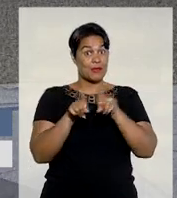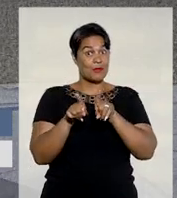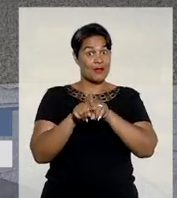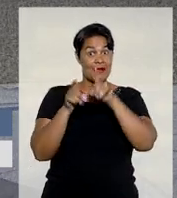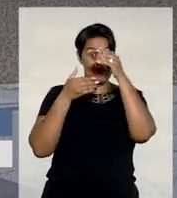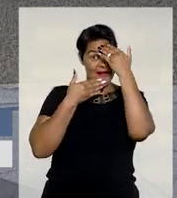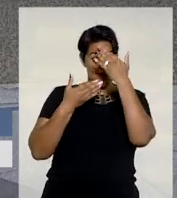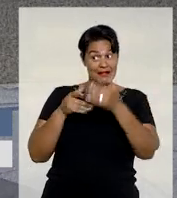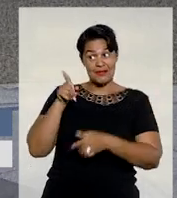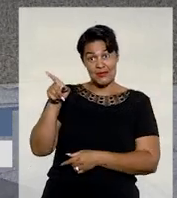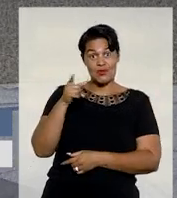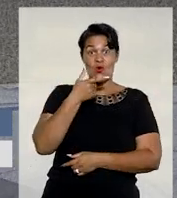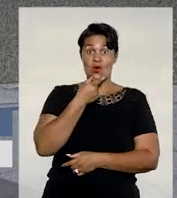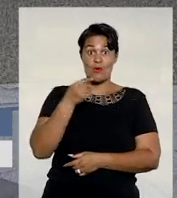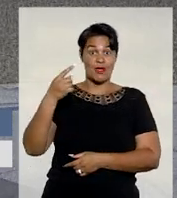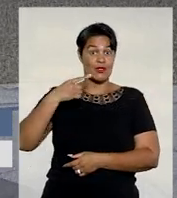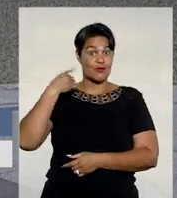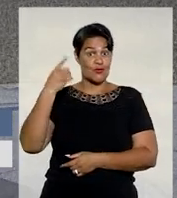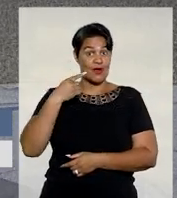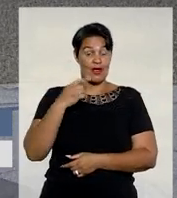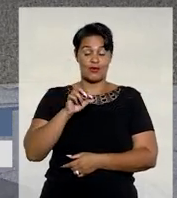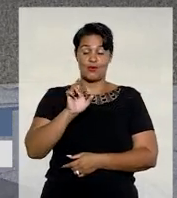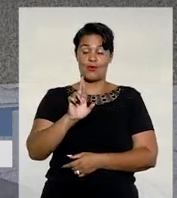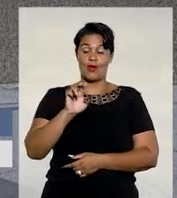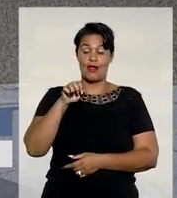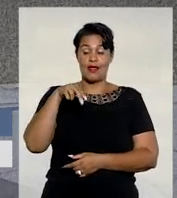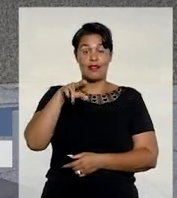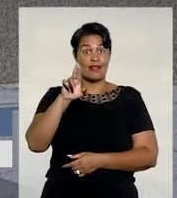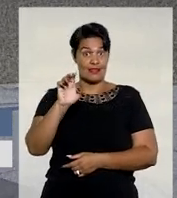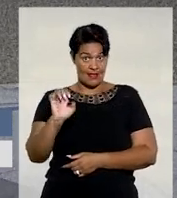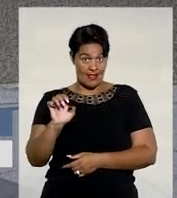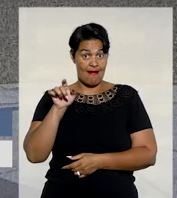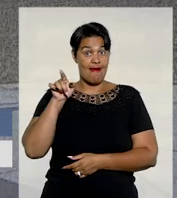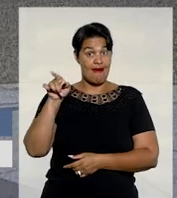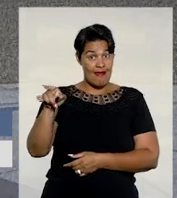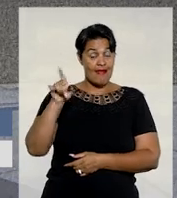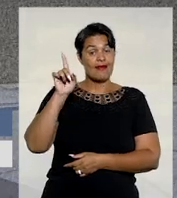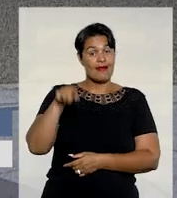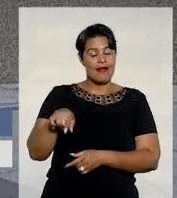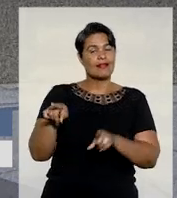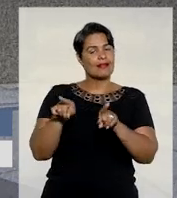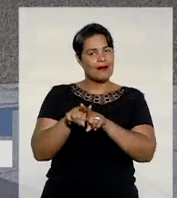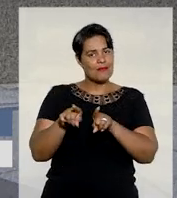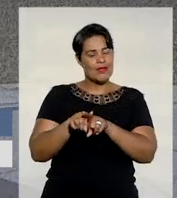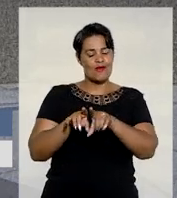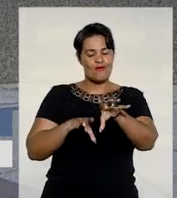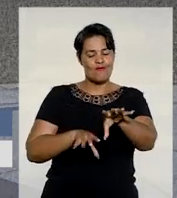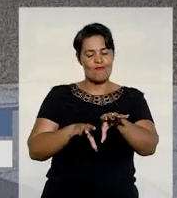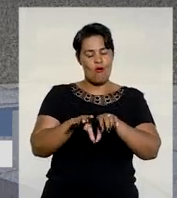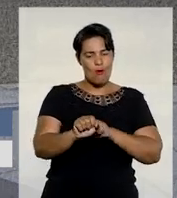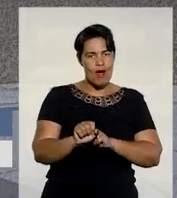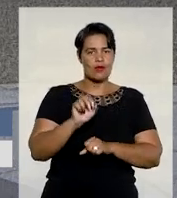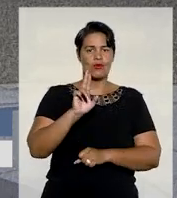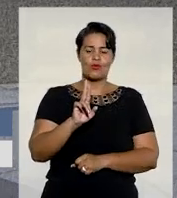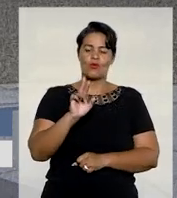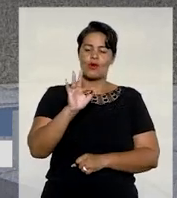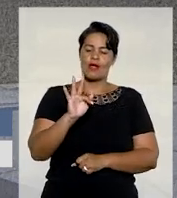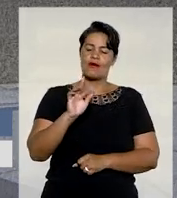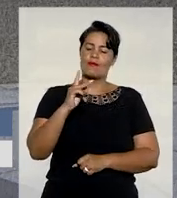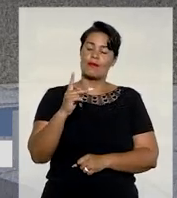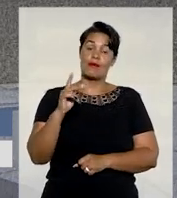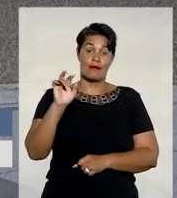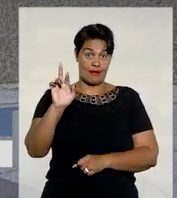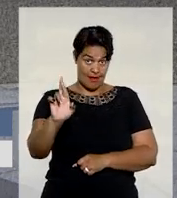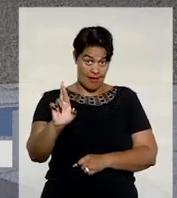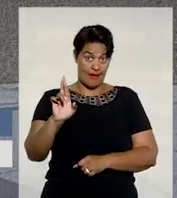também a participação do advogado René Francisco Hellmann. Ele é doutorando em Direito pela Universidade Federal do Paraná, mestre em